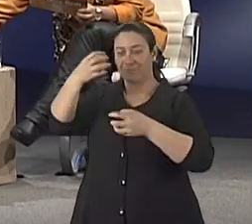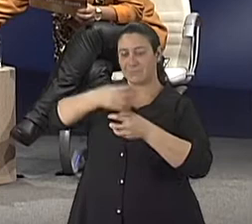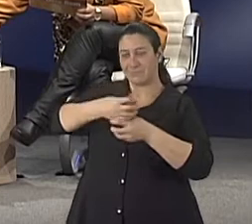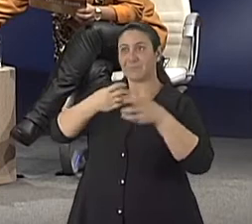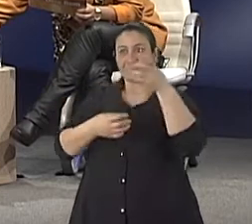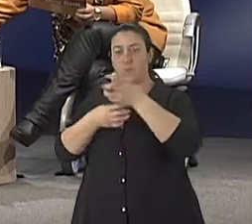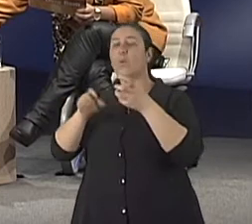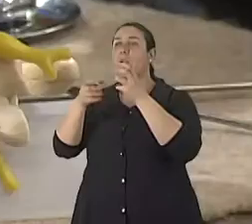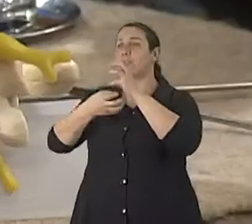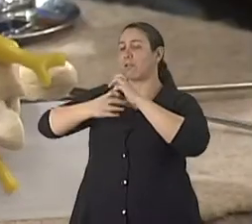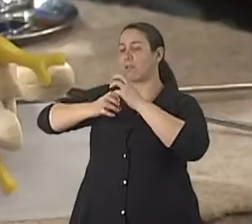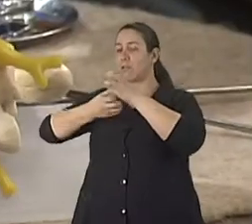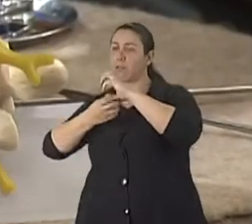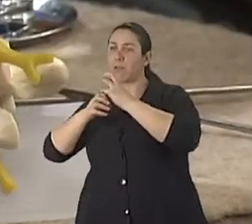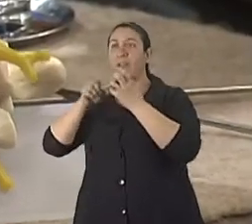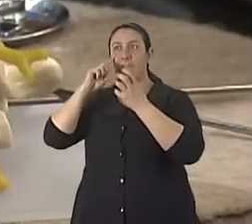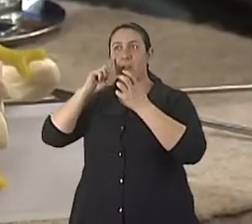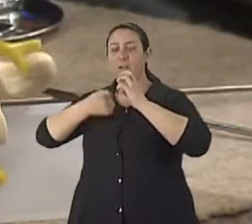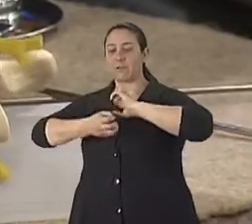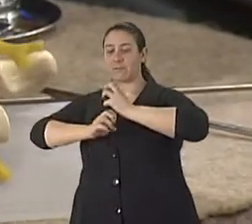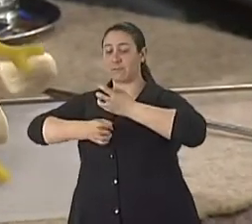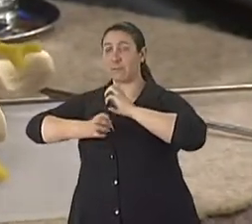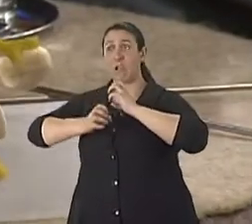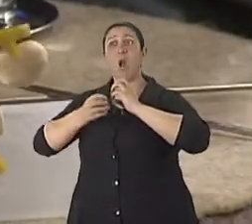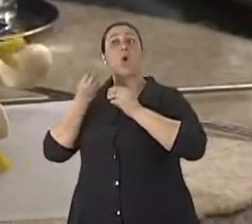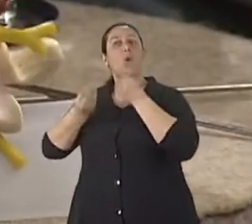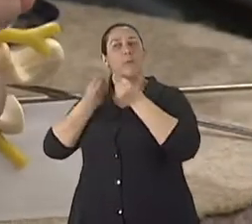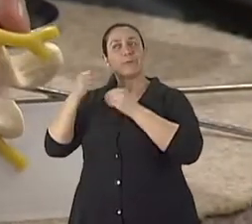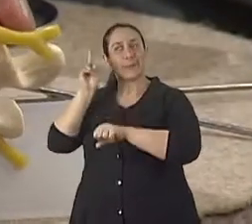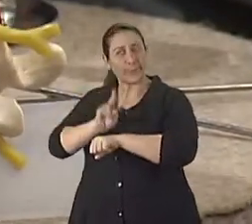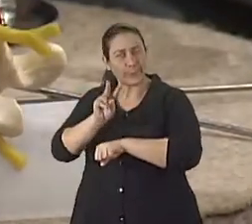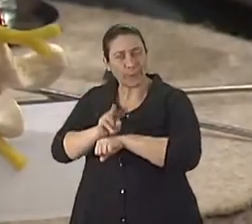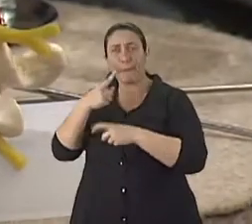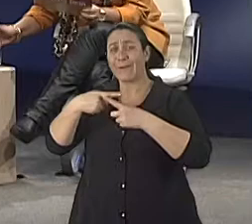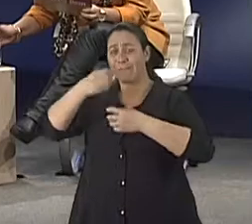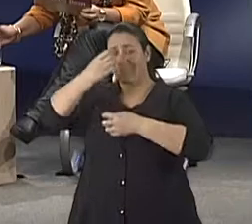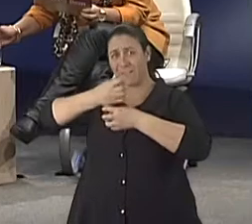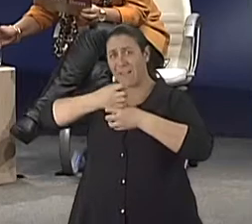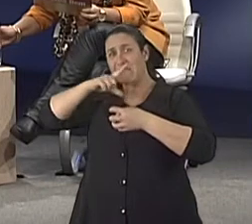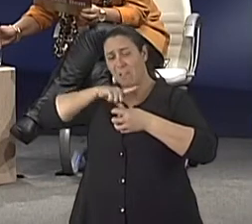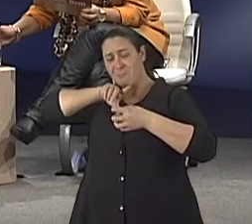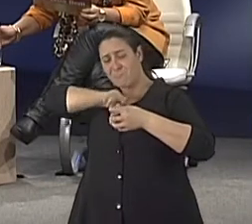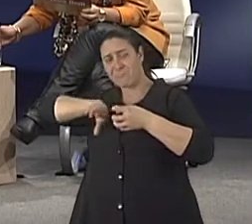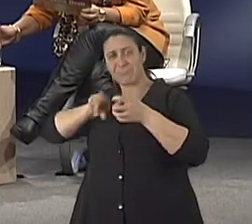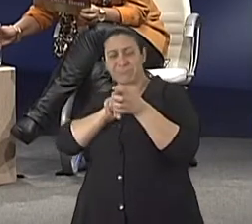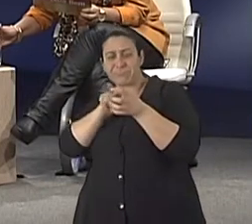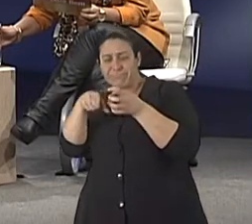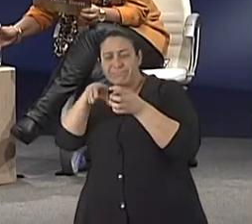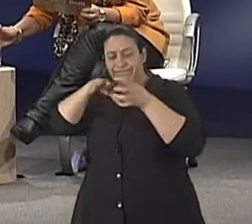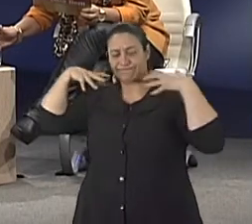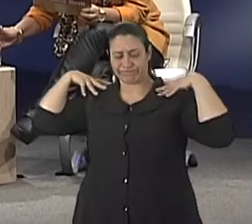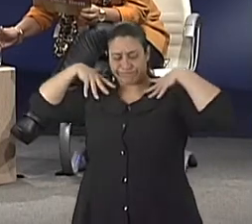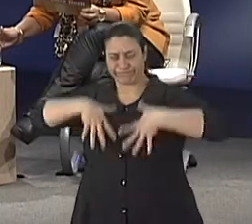que a articulação de uma coluna e como a gente tem que cuidar dela porque ela tem todas essas articulações né e